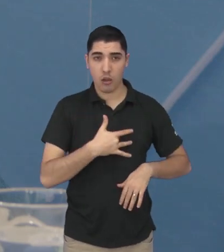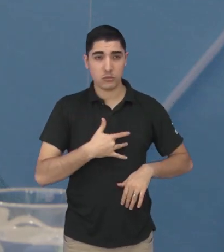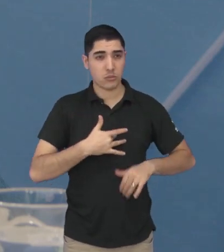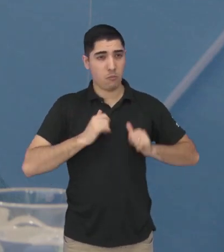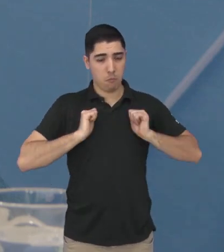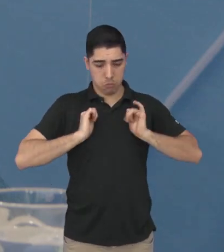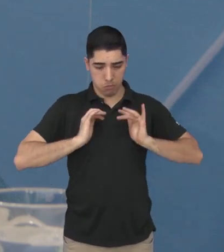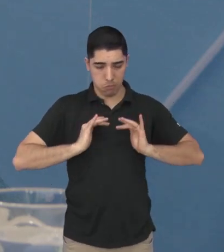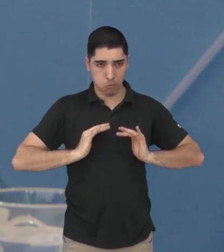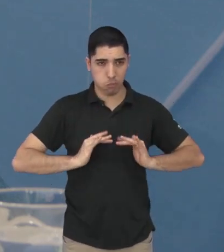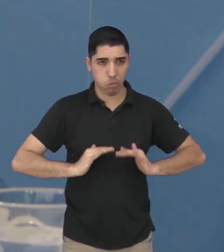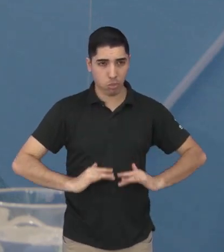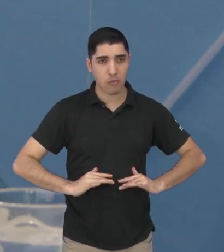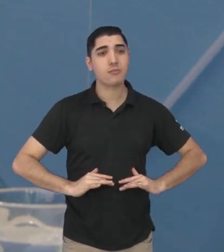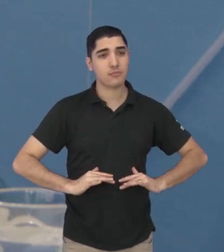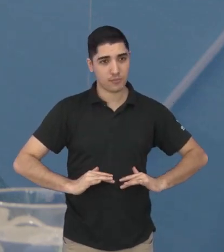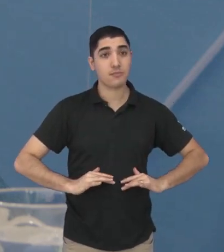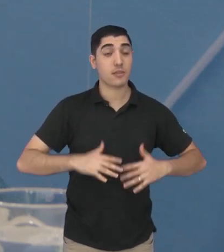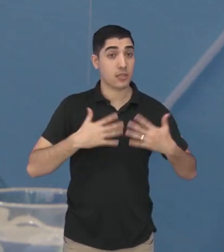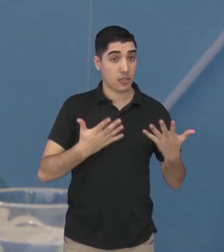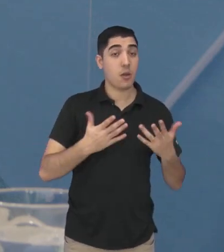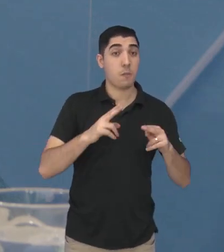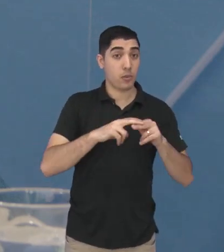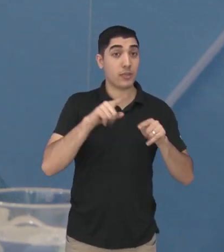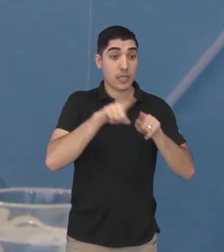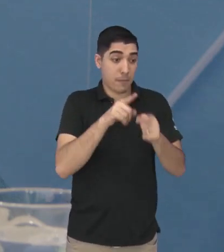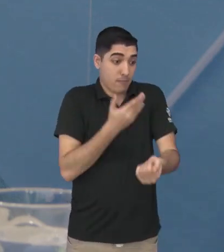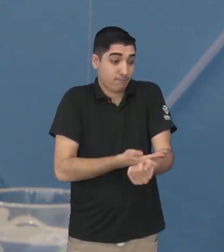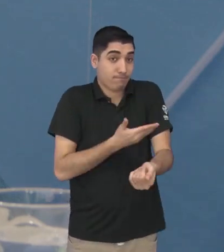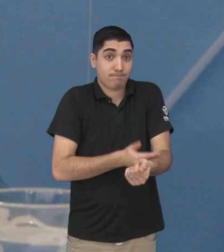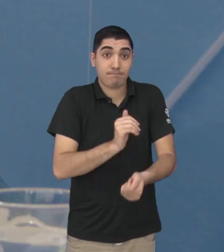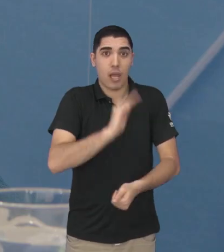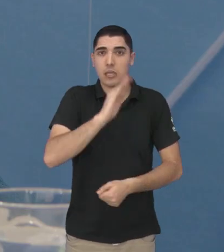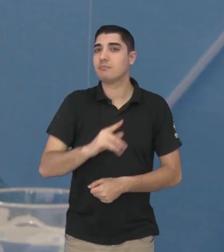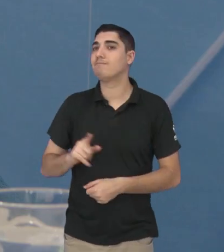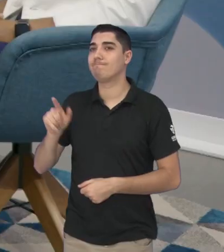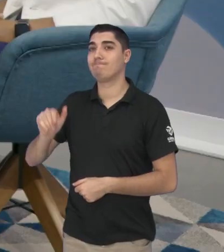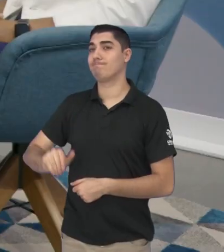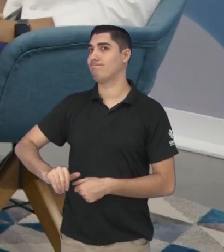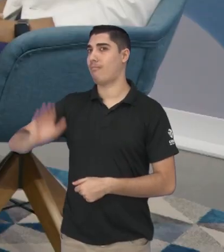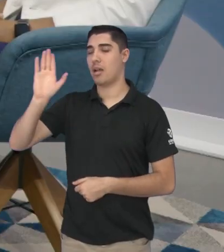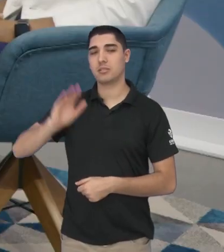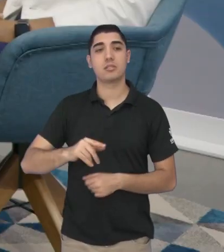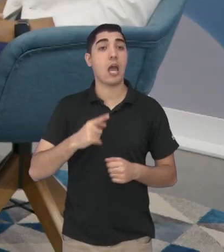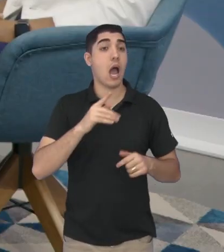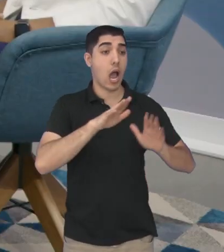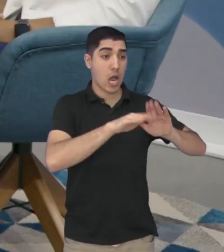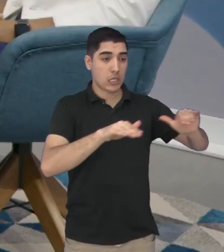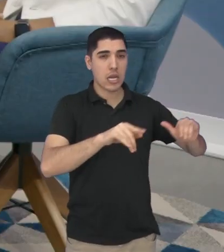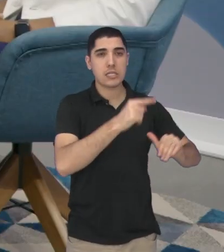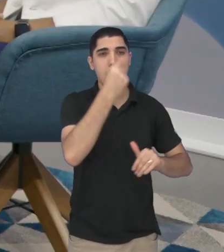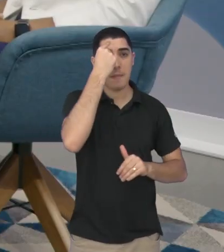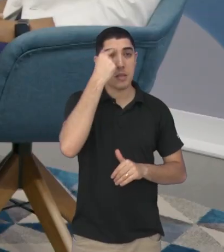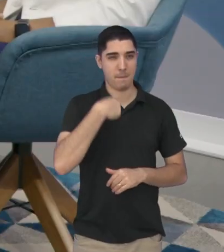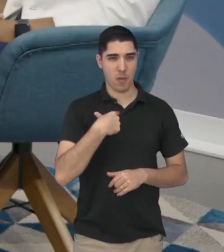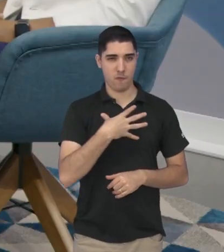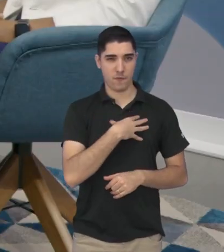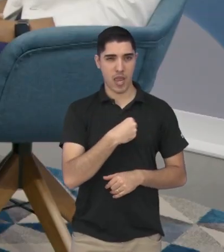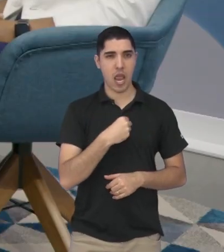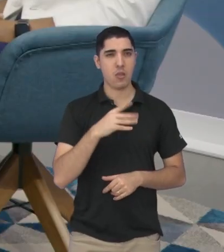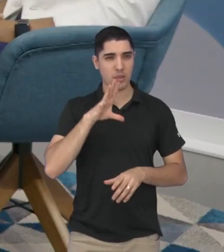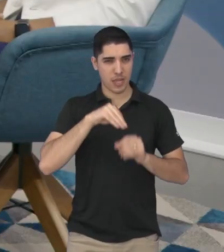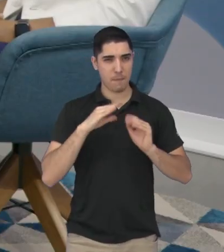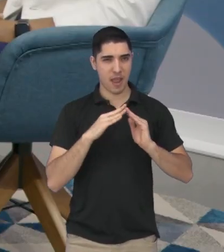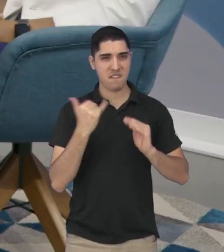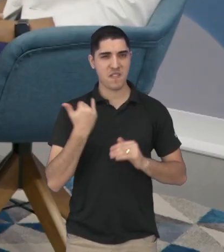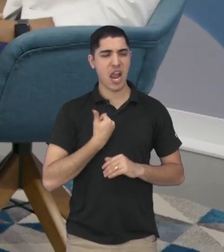saúde e ele traz um potencial de dependência altíssimo, né? Porque as crianças acreditam, eu até falo isso porque os meus filhos falavam